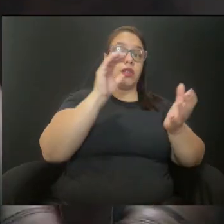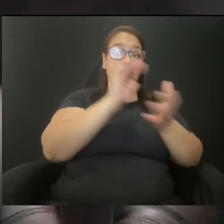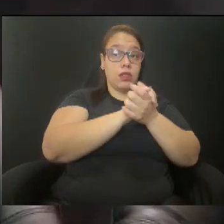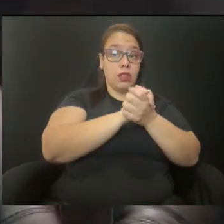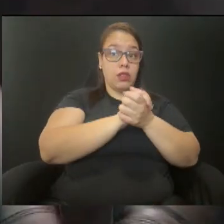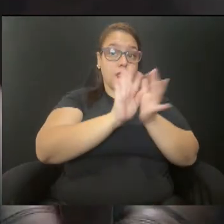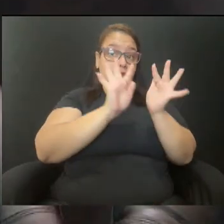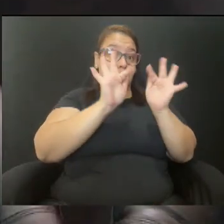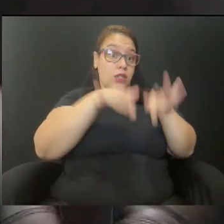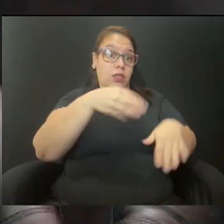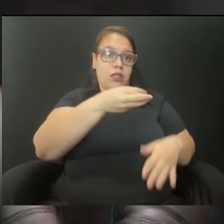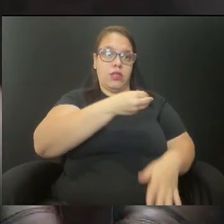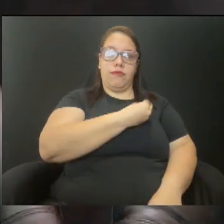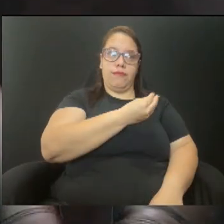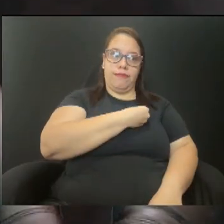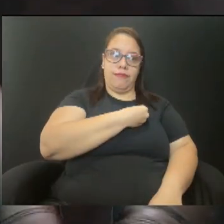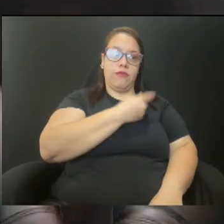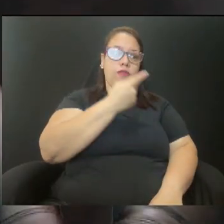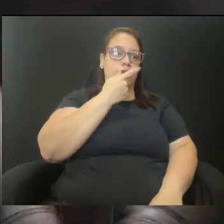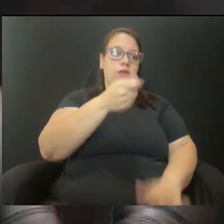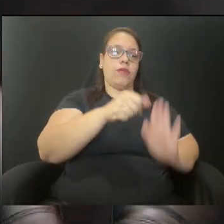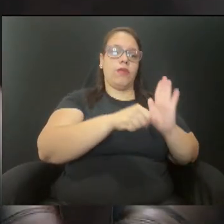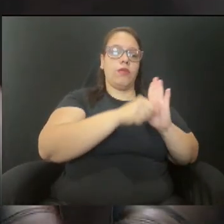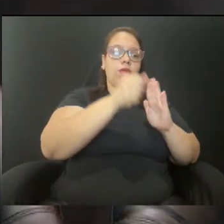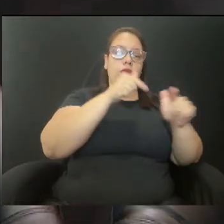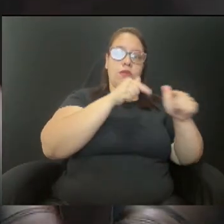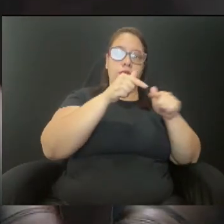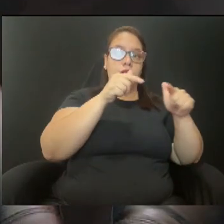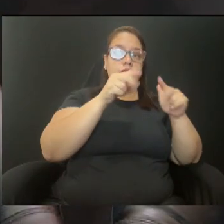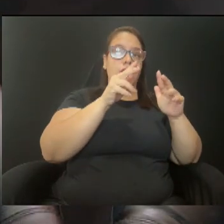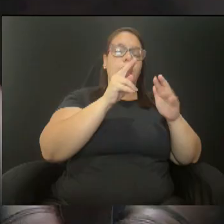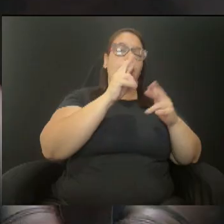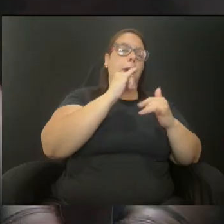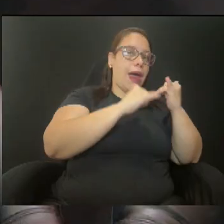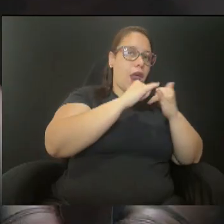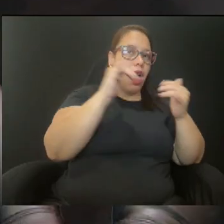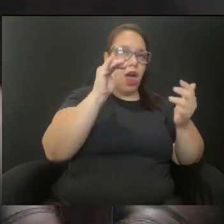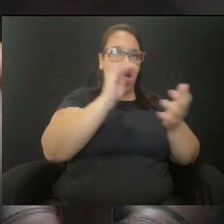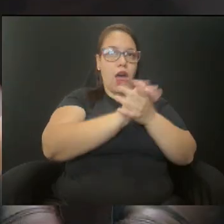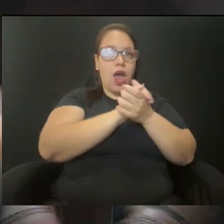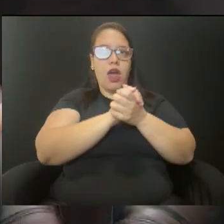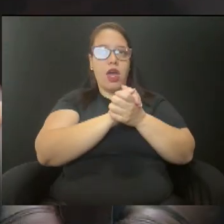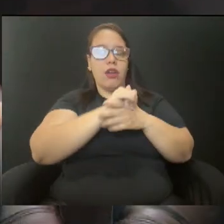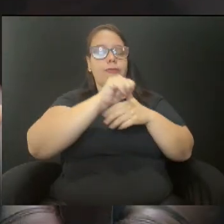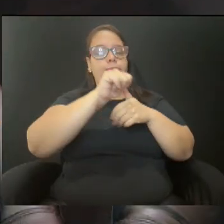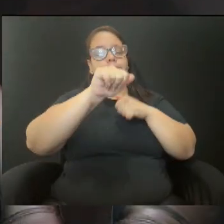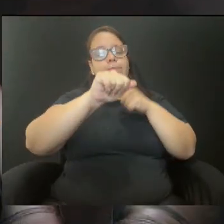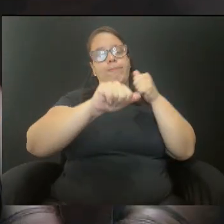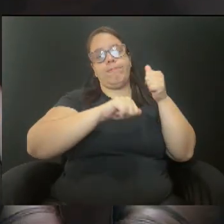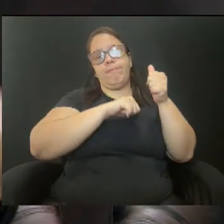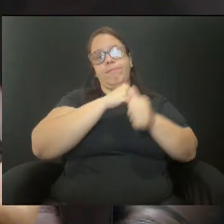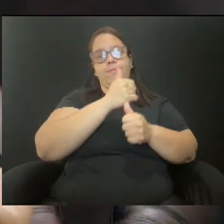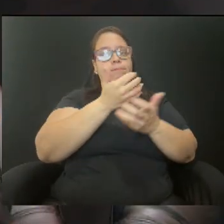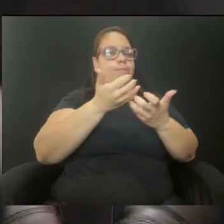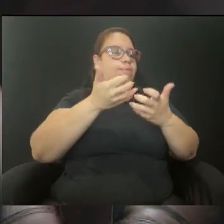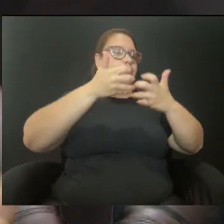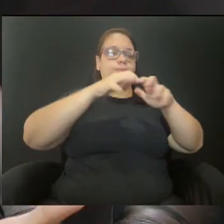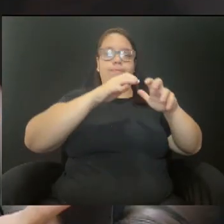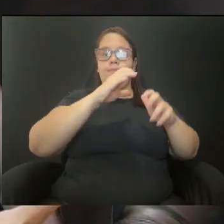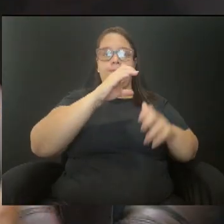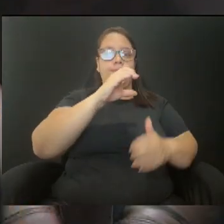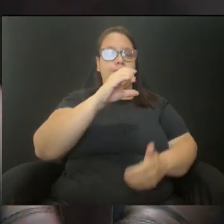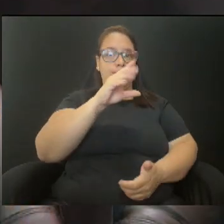Sim. como você falou, o primeiro trabalho era um casamento. Passaram-se a mudar, hoje em dia já não querem mais a CLT, que é o compromisso, é